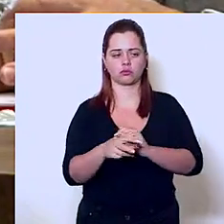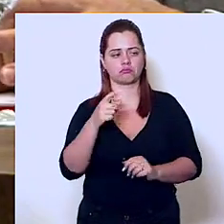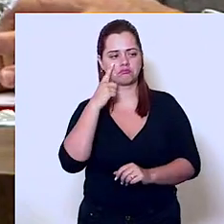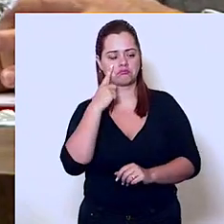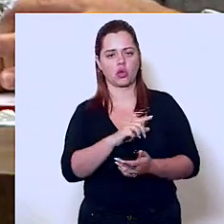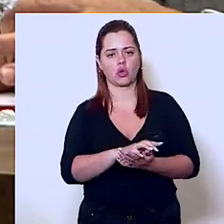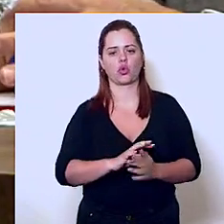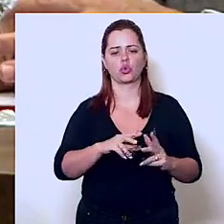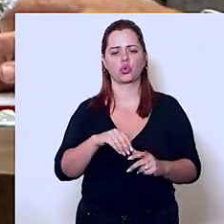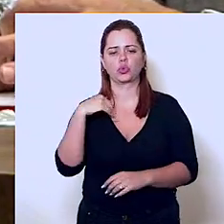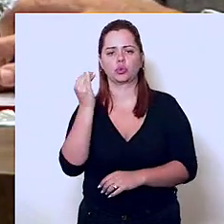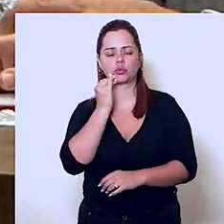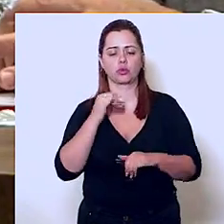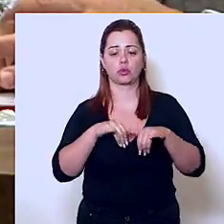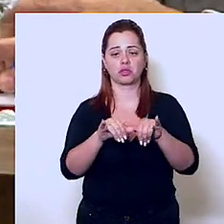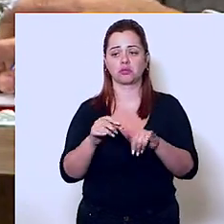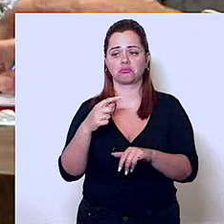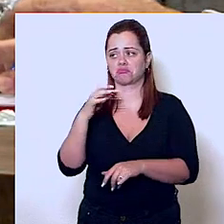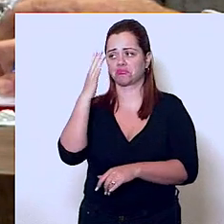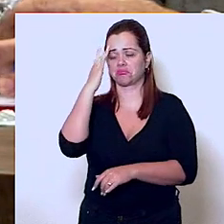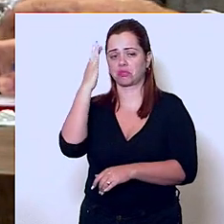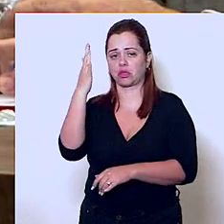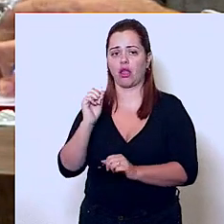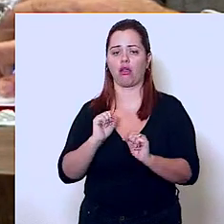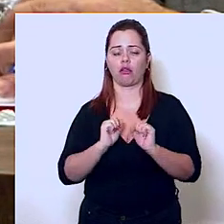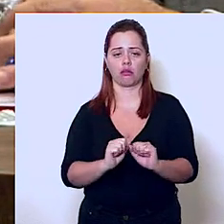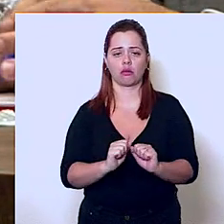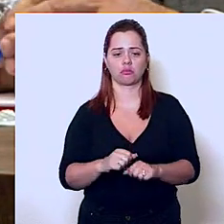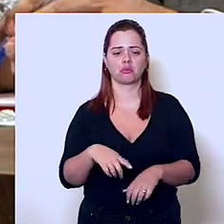oportunidades comerciais que ninguém imaginava que pudessem existir e forjou